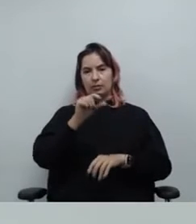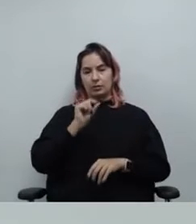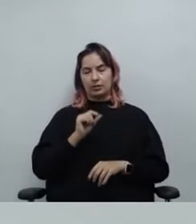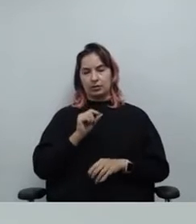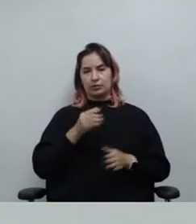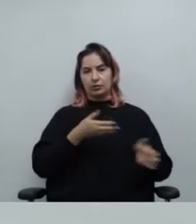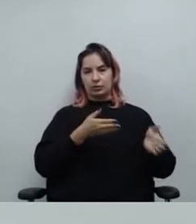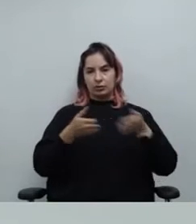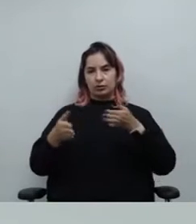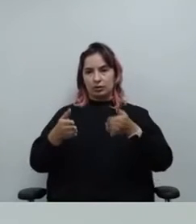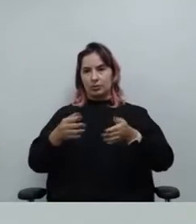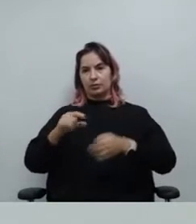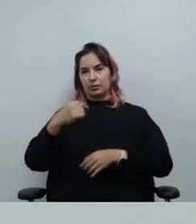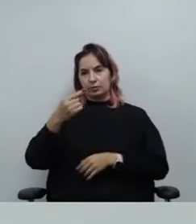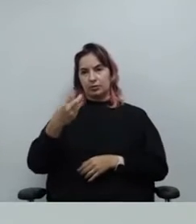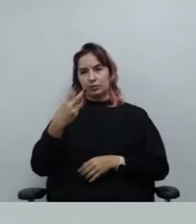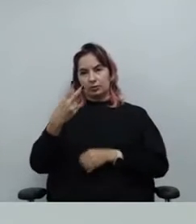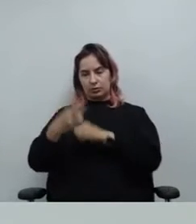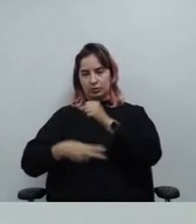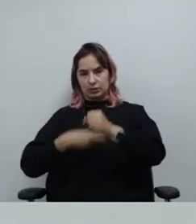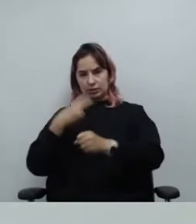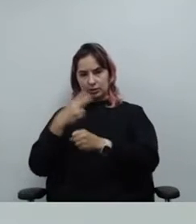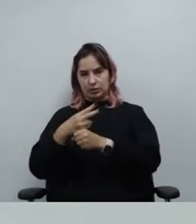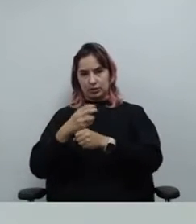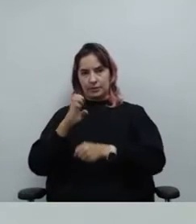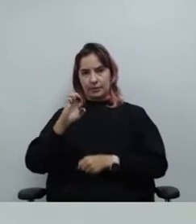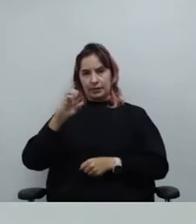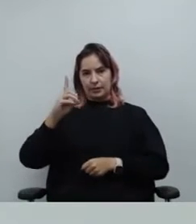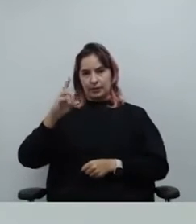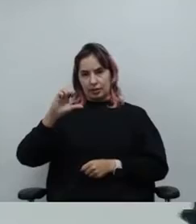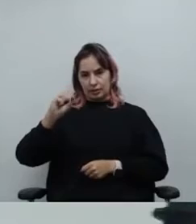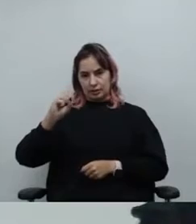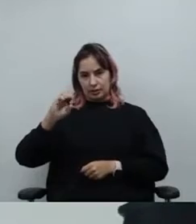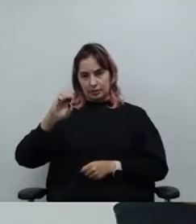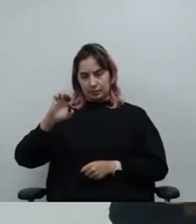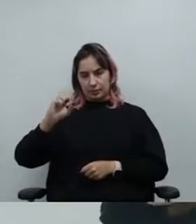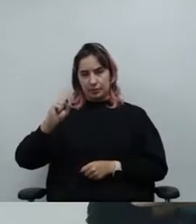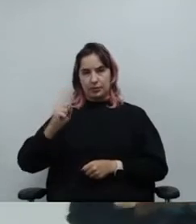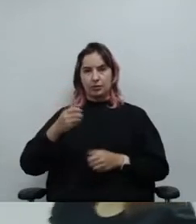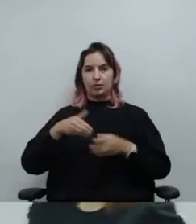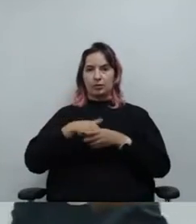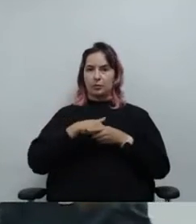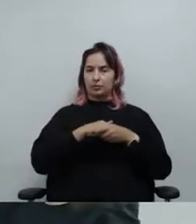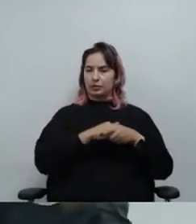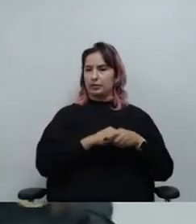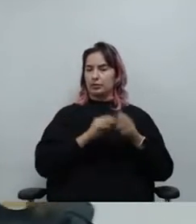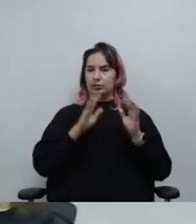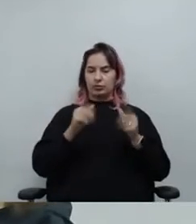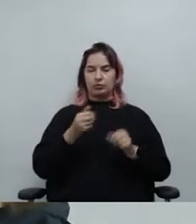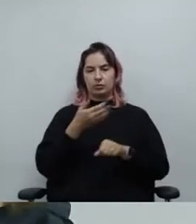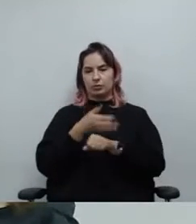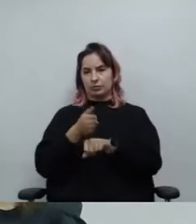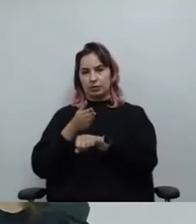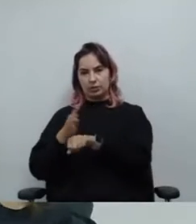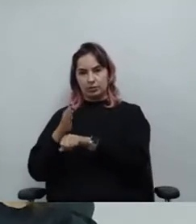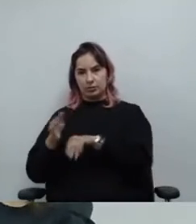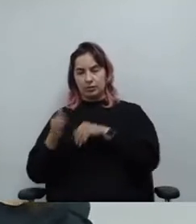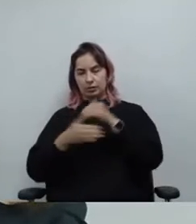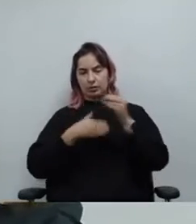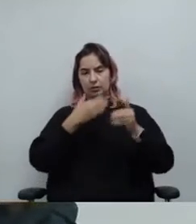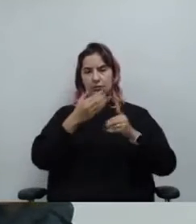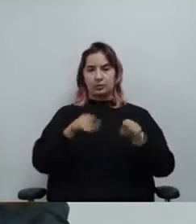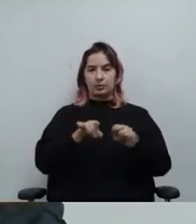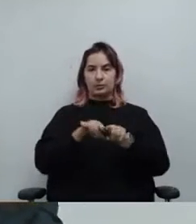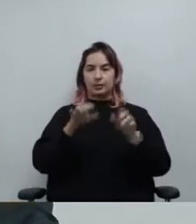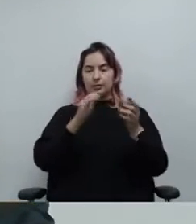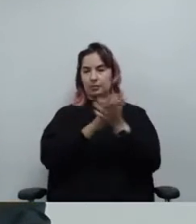ser percorrido nos próximos 2 anos. A ASDEPESP cumprimenta a todos e todas que participaram desse processo e